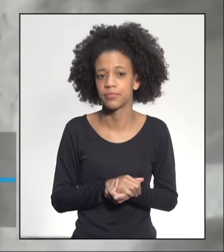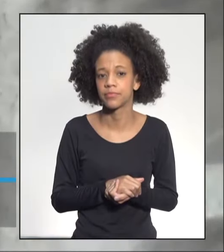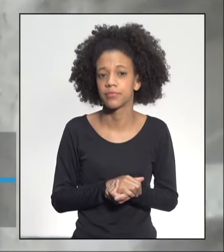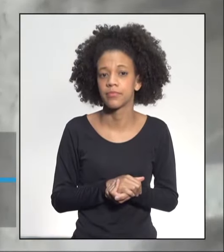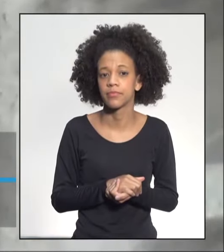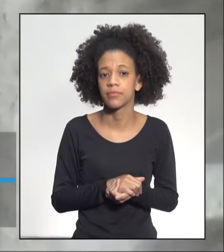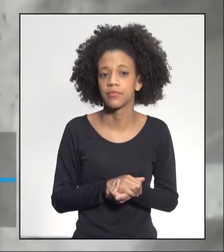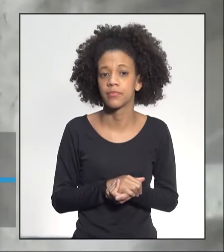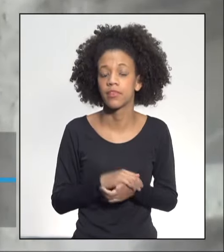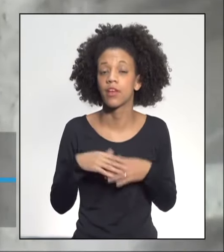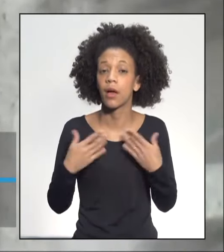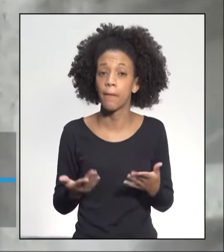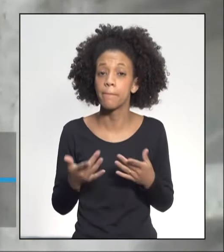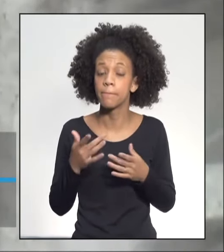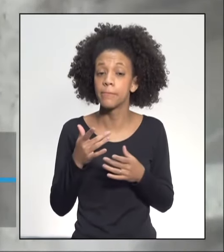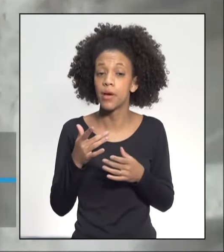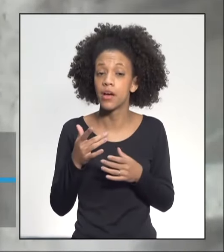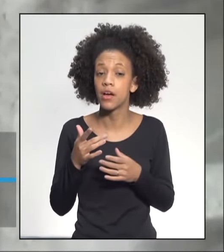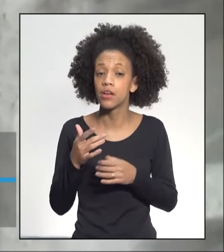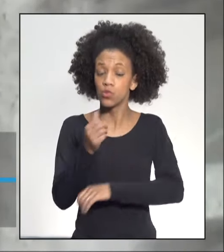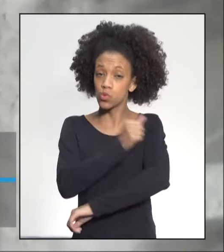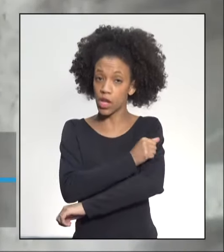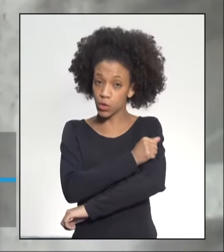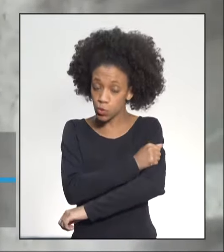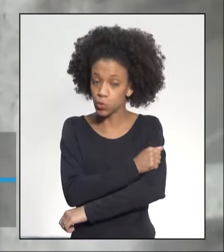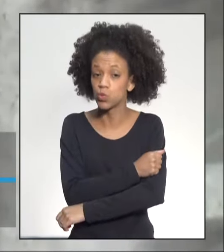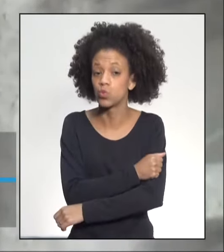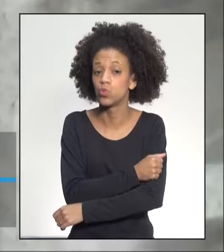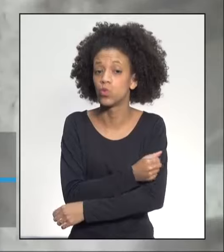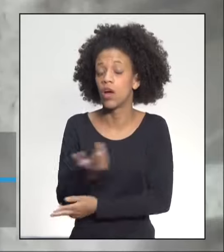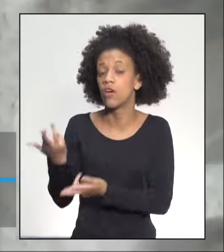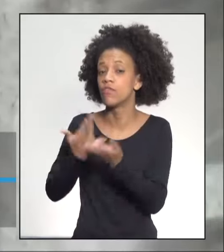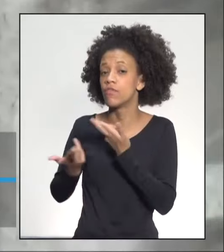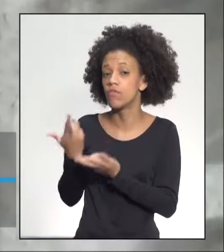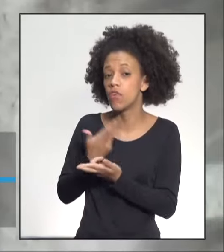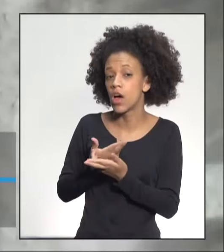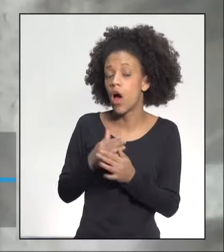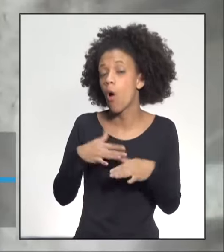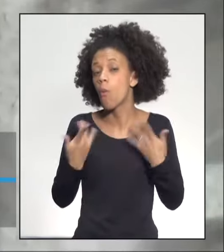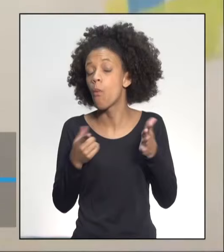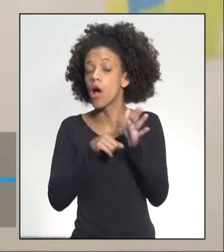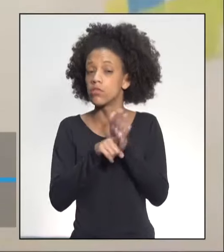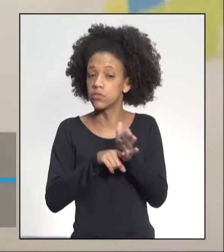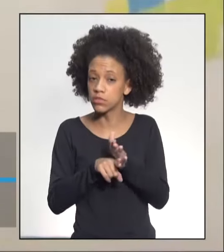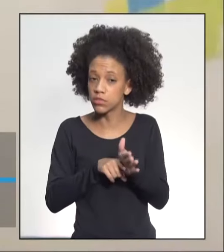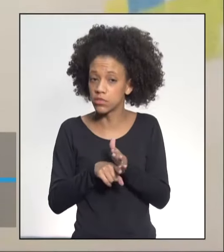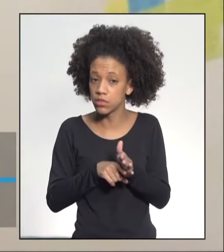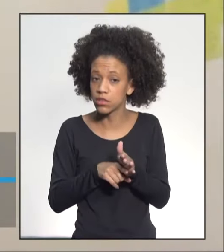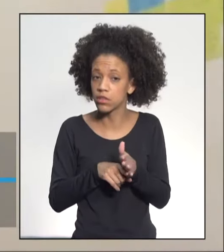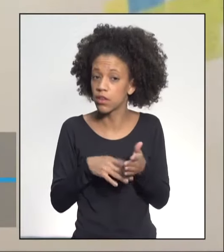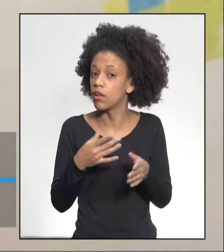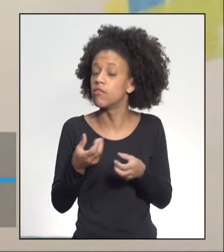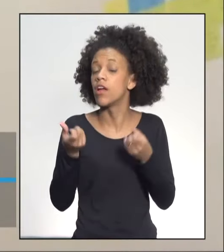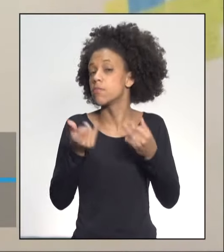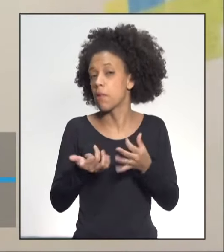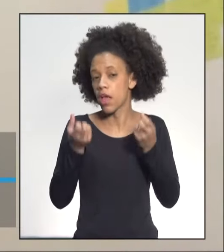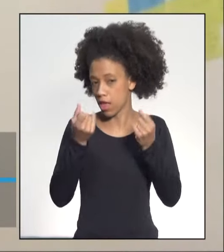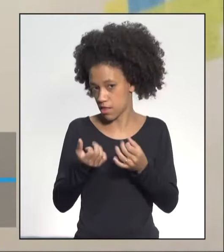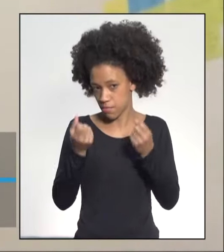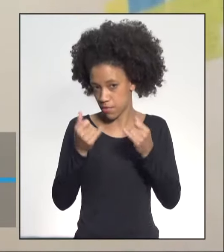as pessoas ainda estão citando aqui quais são as fontes e Vai falando as fontes. Posso